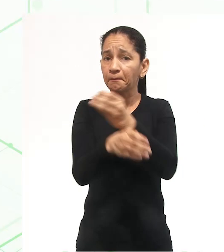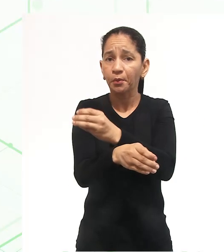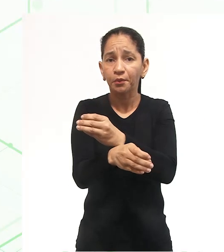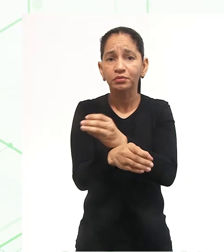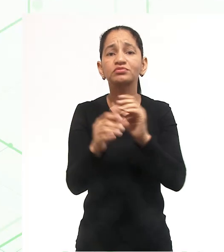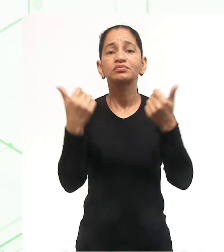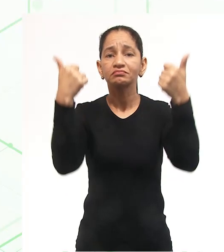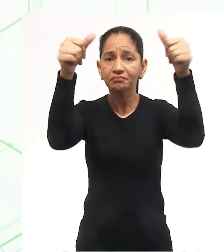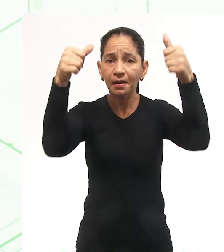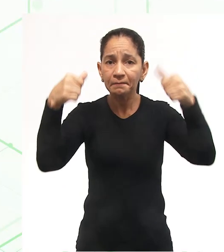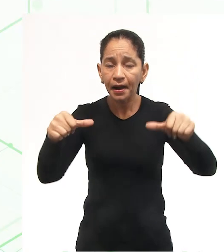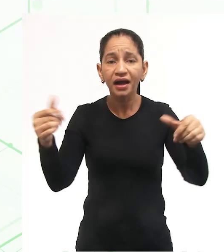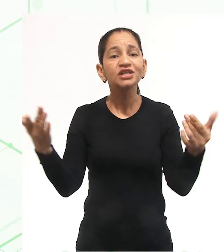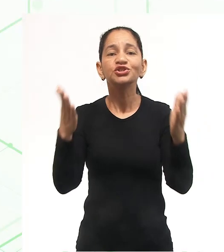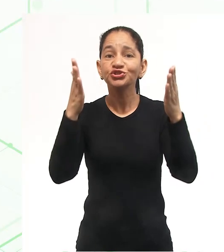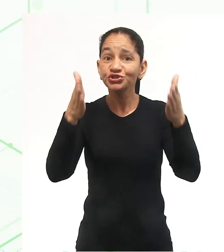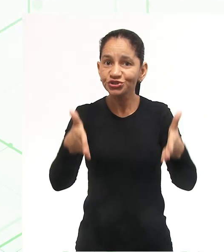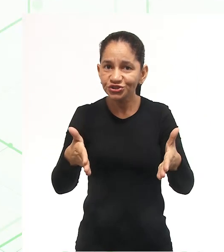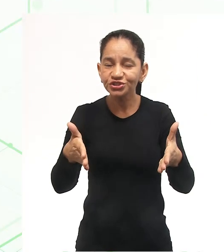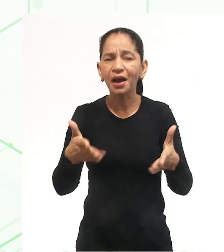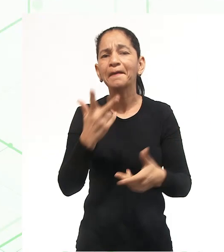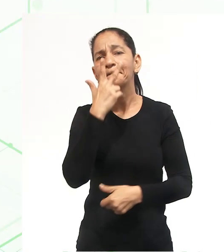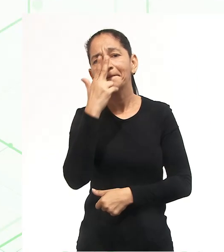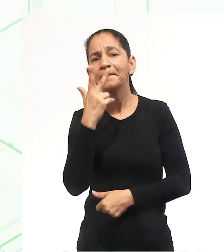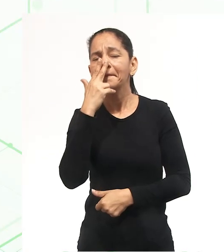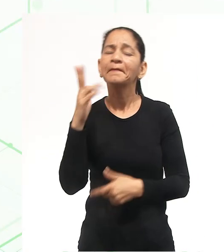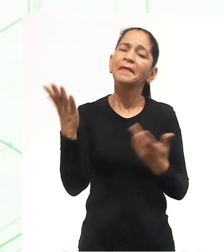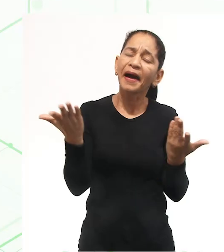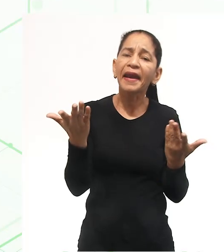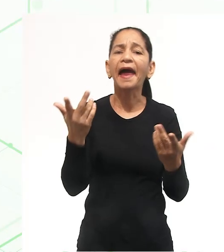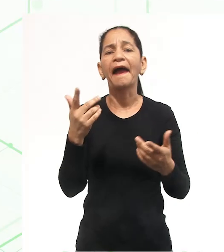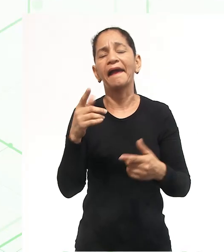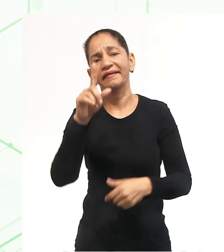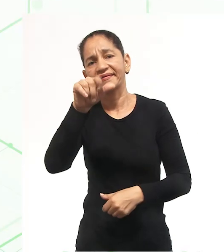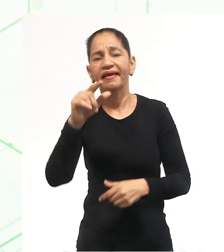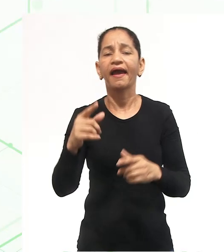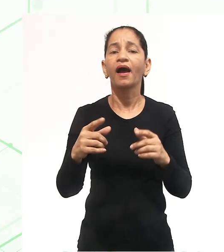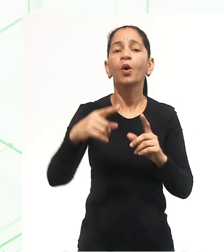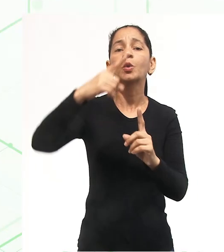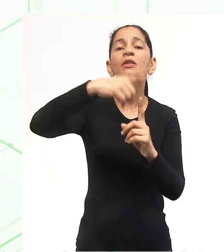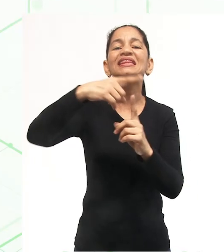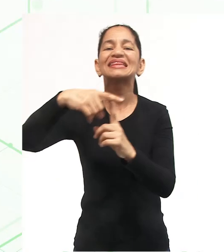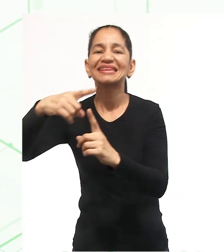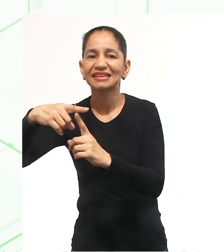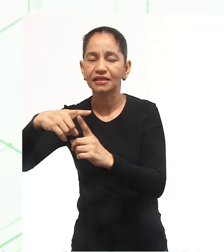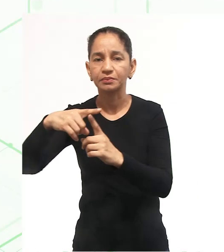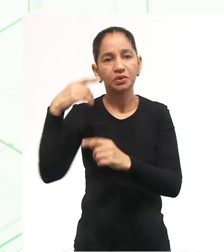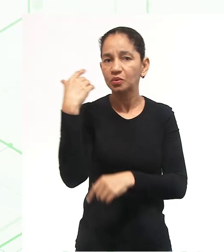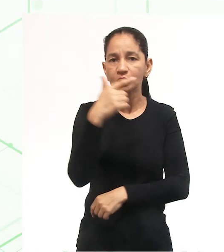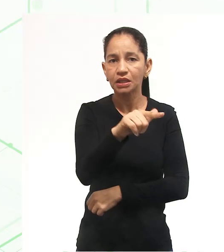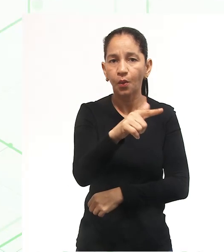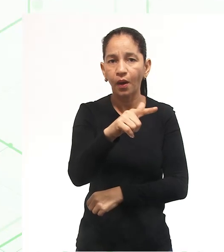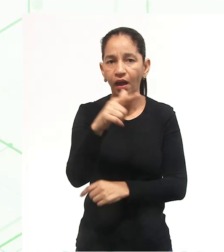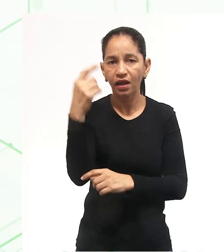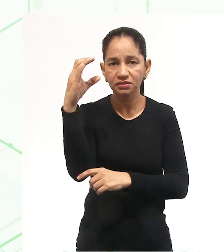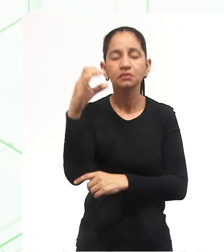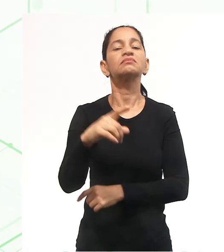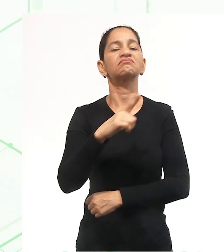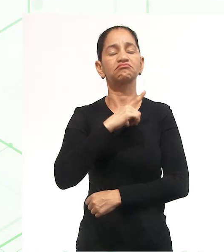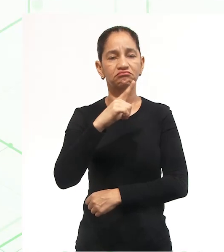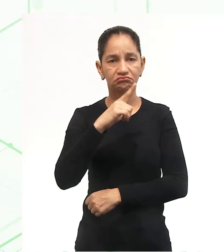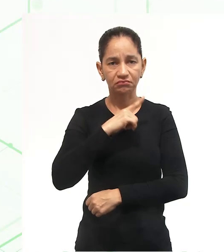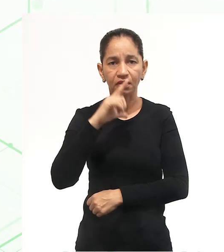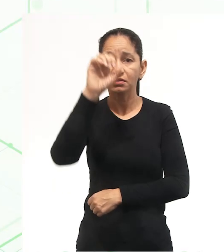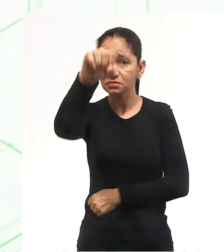científico, porque, embora esteja no formato de anime, não quer dizer que ele não tenha um conteúdo científico, tá? E ele